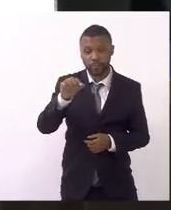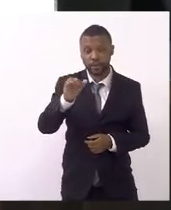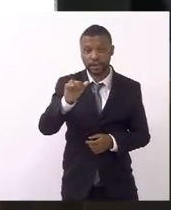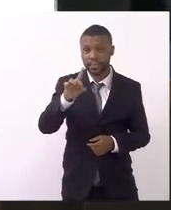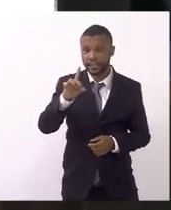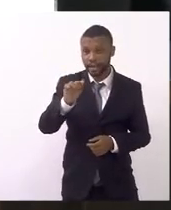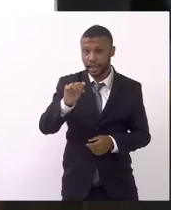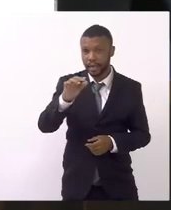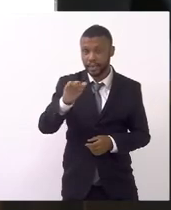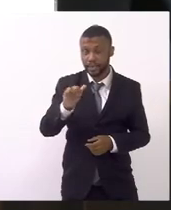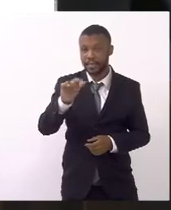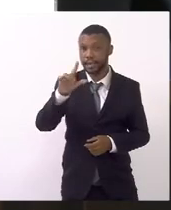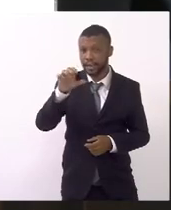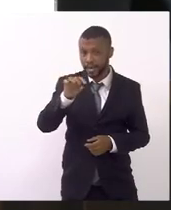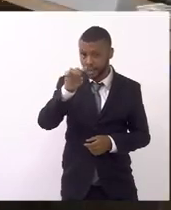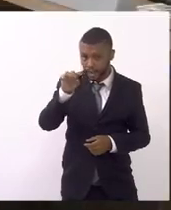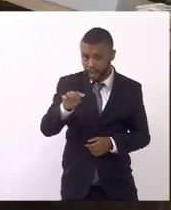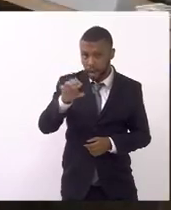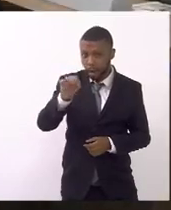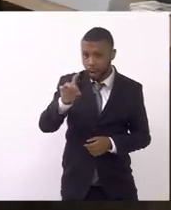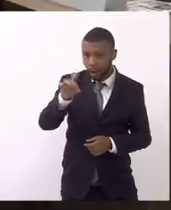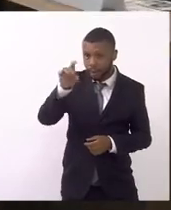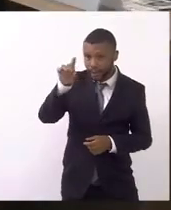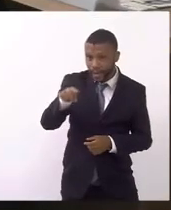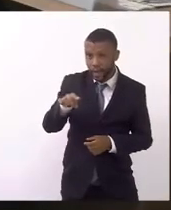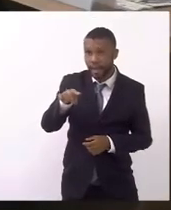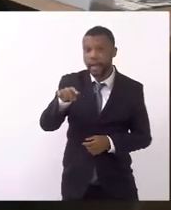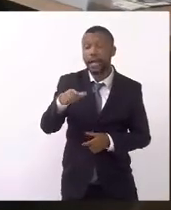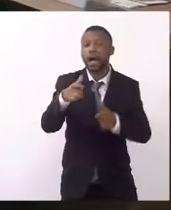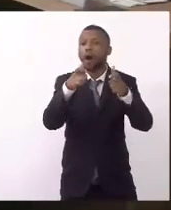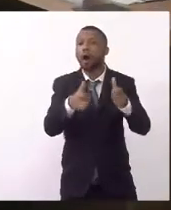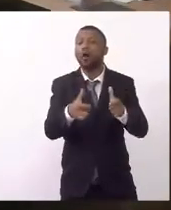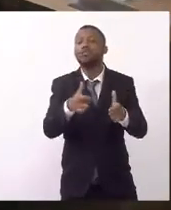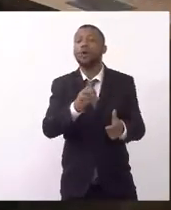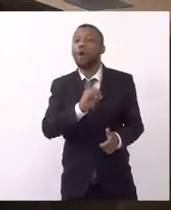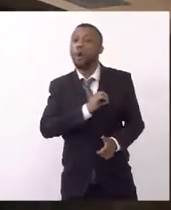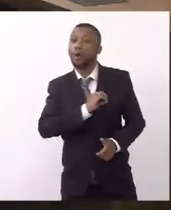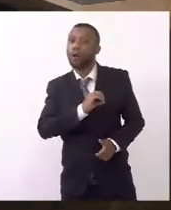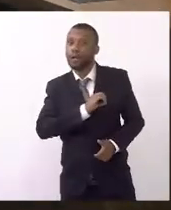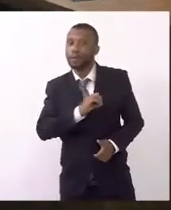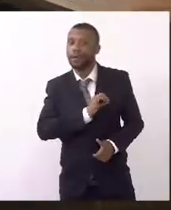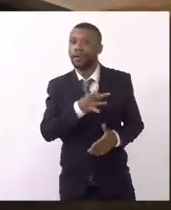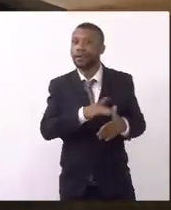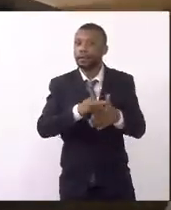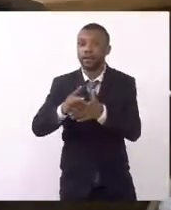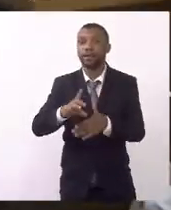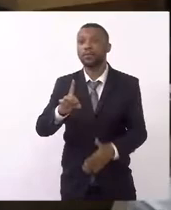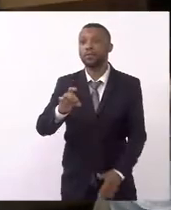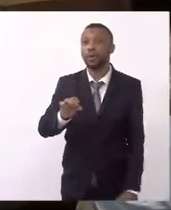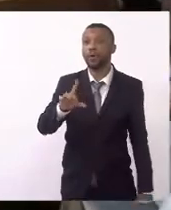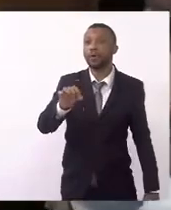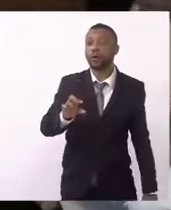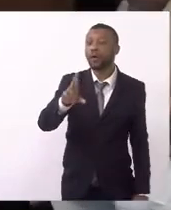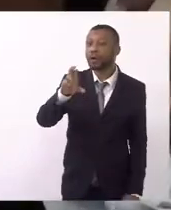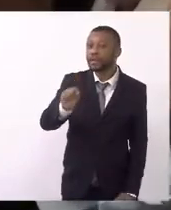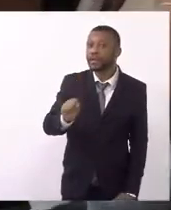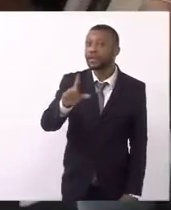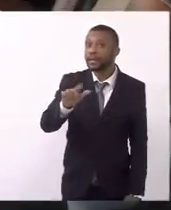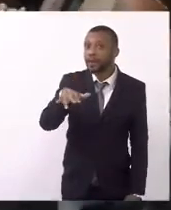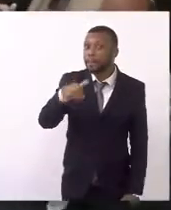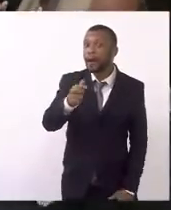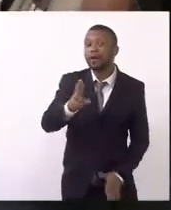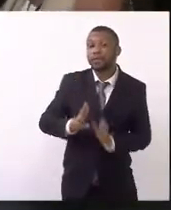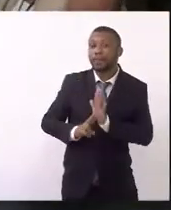dá-se Lee o Deia está localizado em Olaria sobre liderança de Dolores Lima uma das representantes